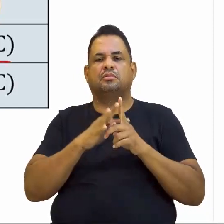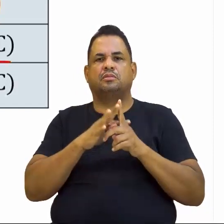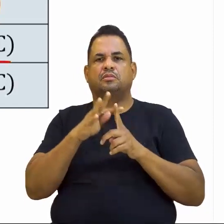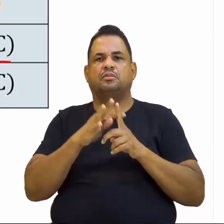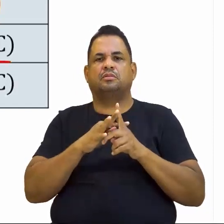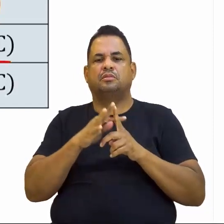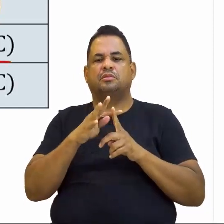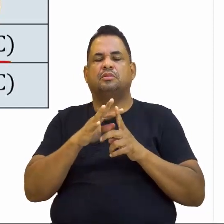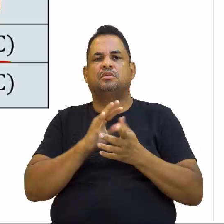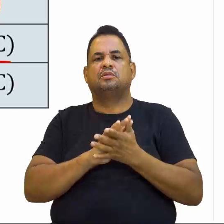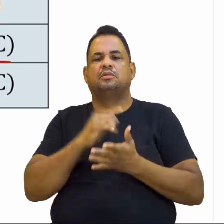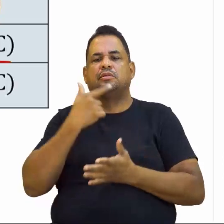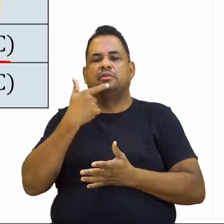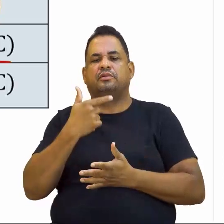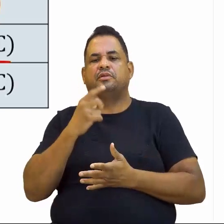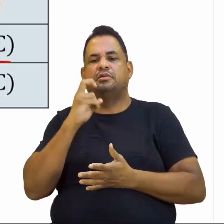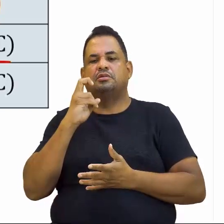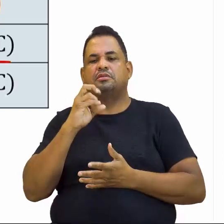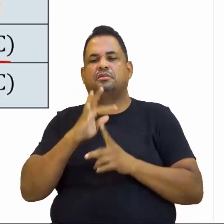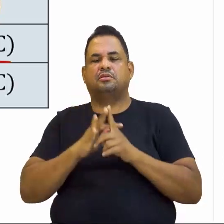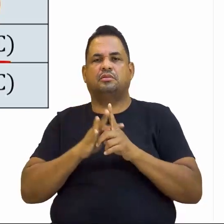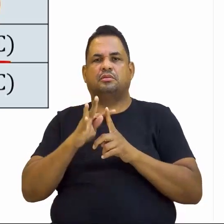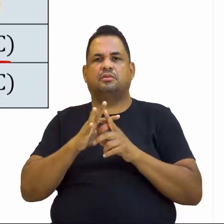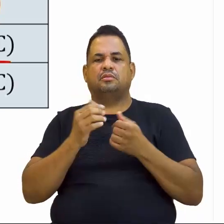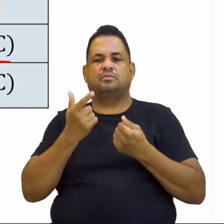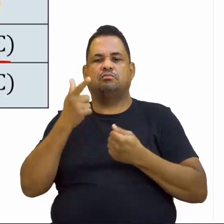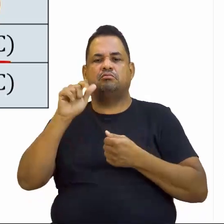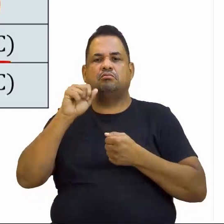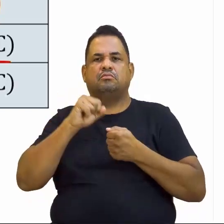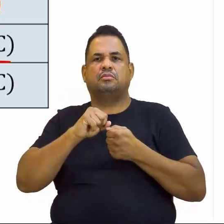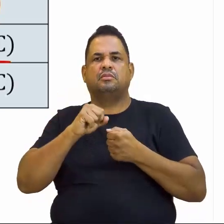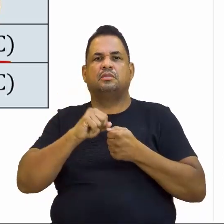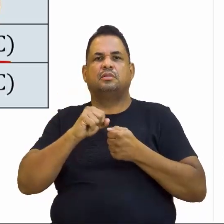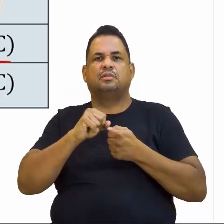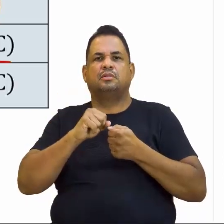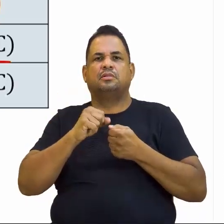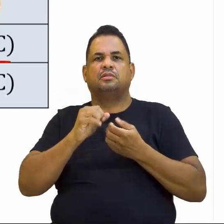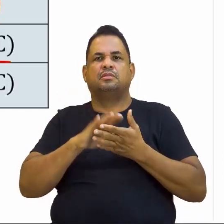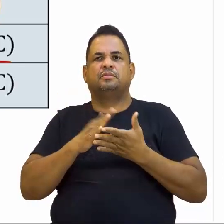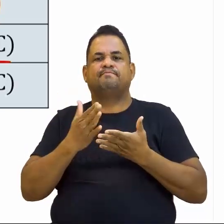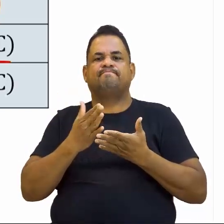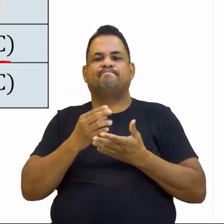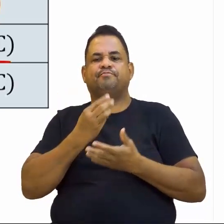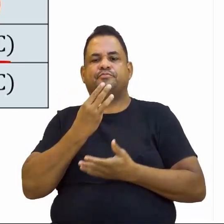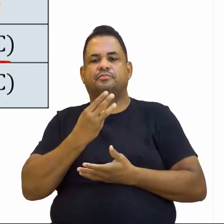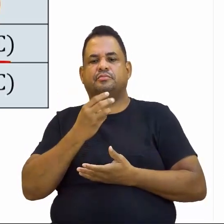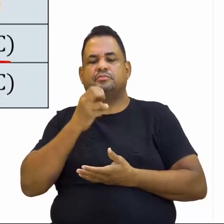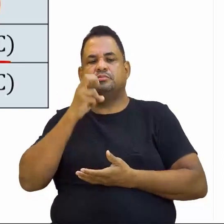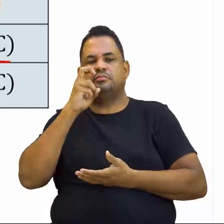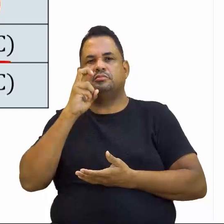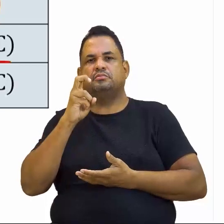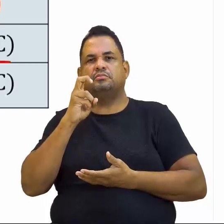graus Celsius, eu consigo fazer a solubilidade de